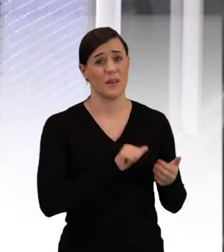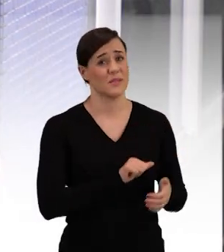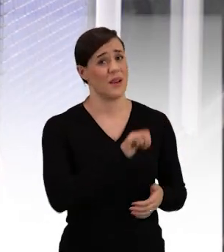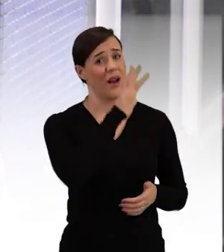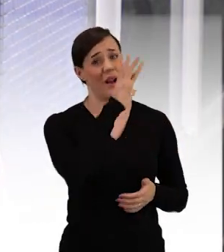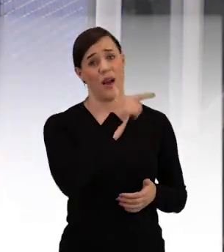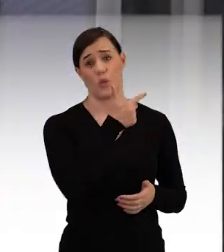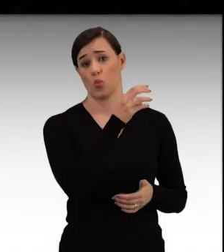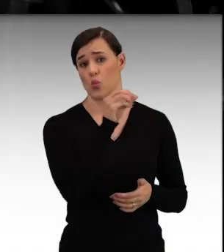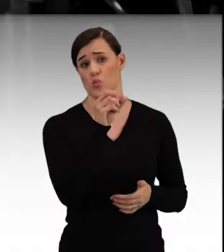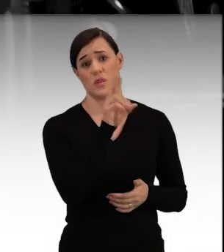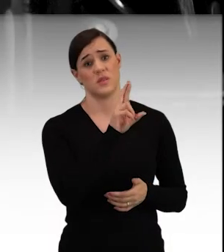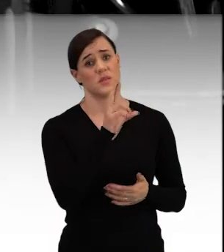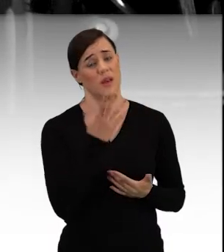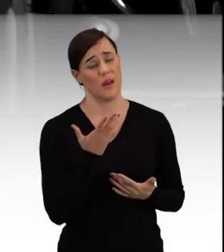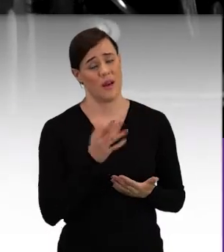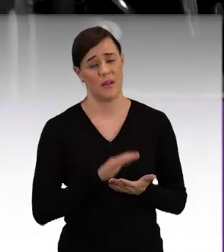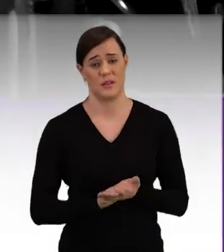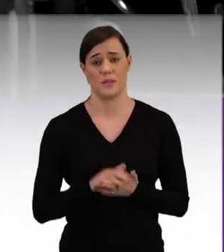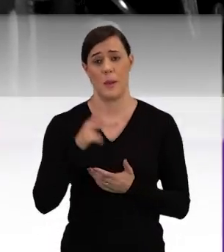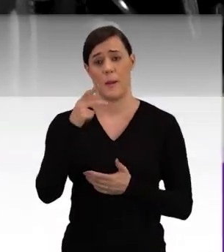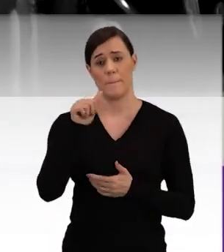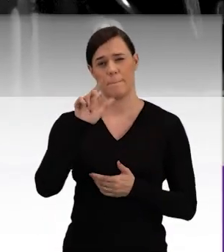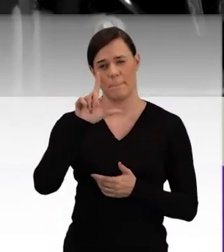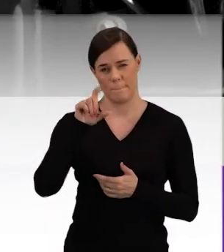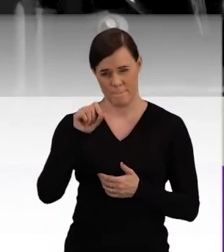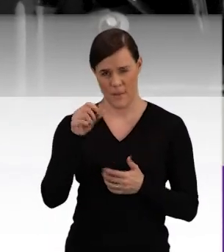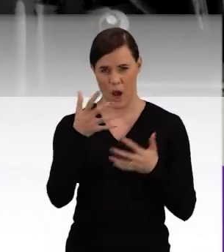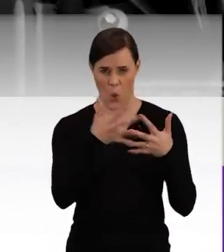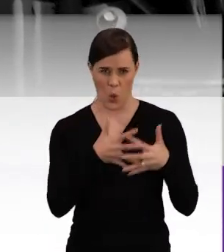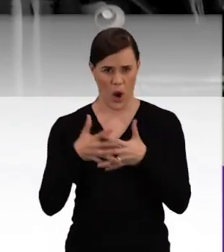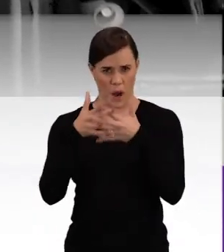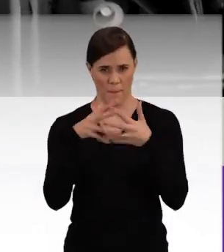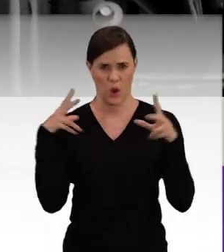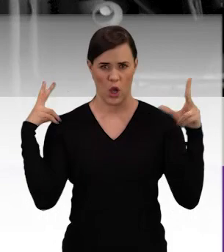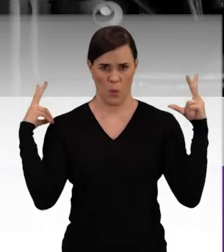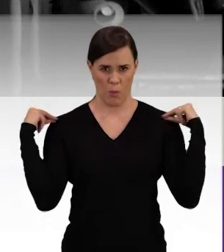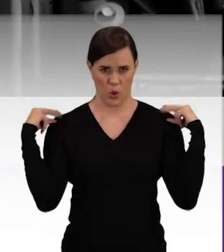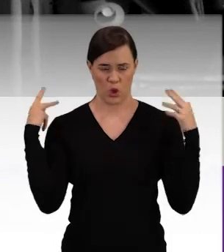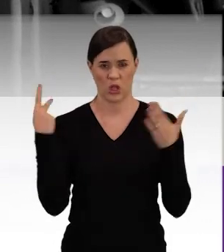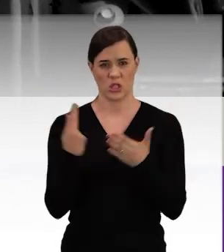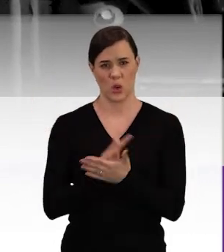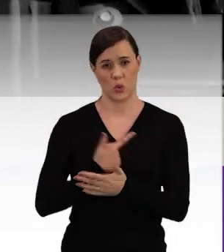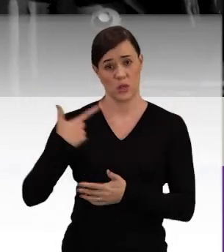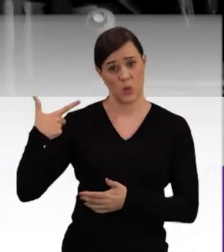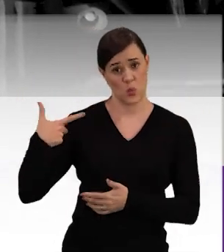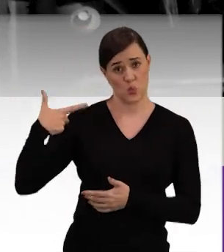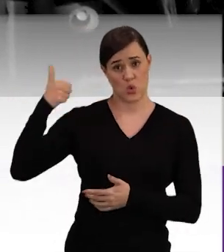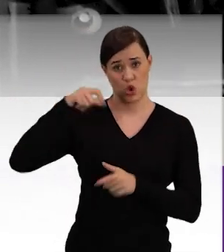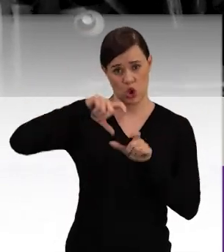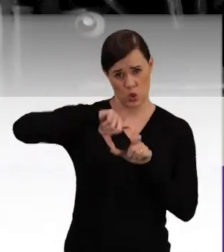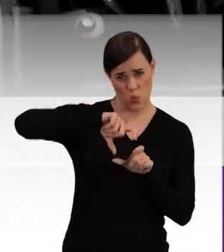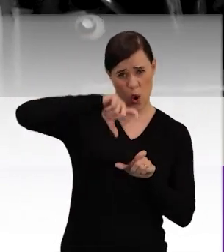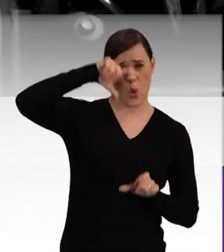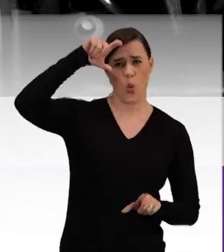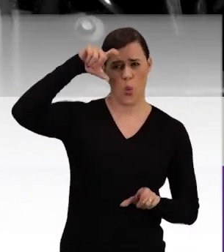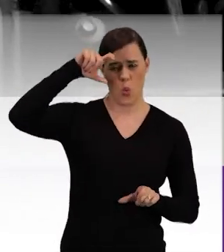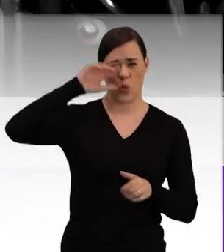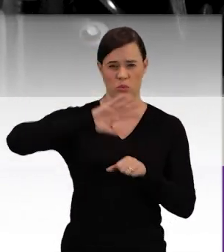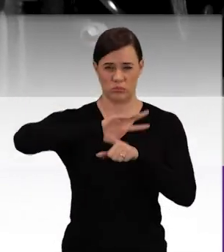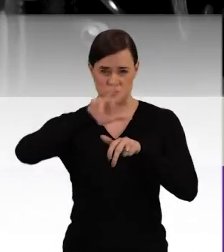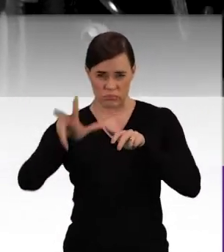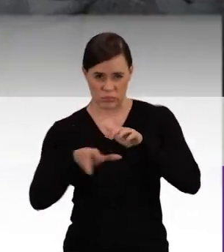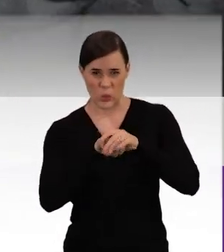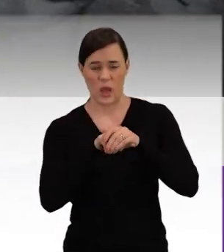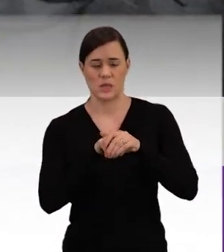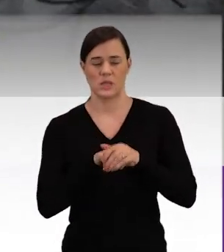dá quase R$200. Paulo Henrique era caminhoneiro. Há 28 anos, foi vítima de um tiro na coluna disparado durante um